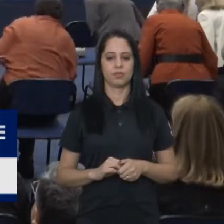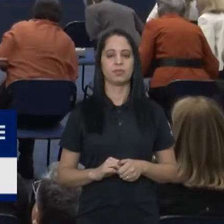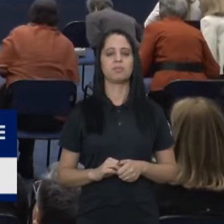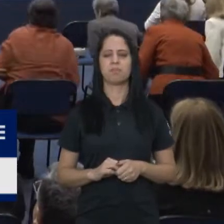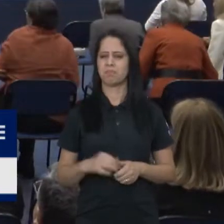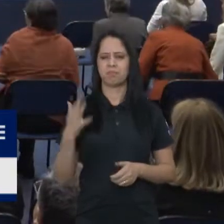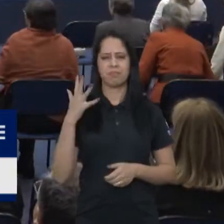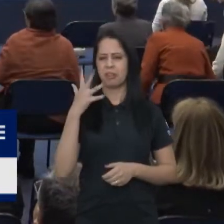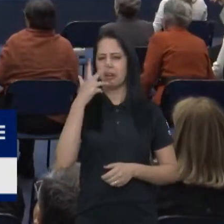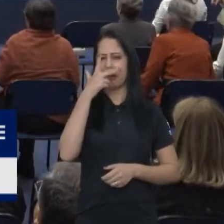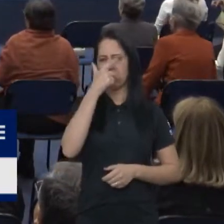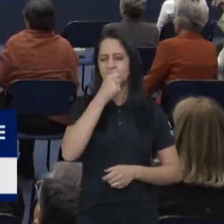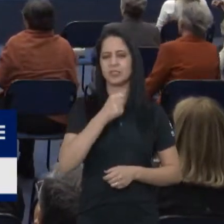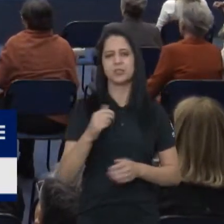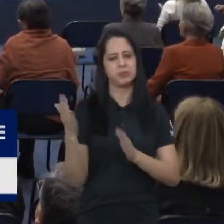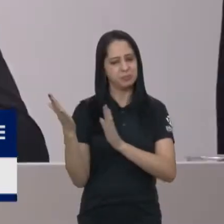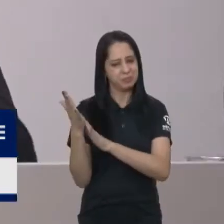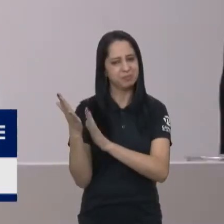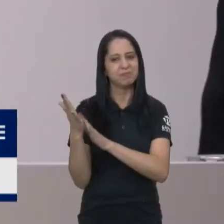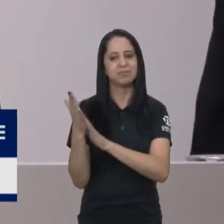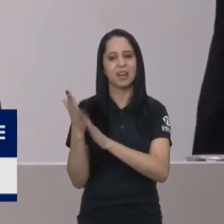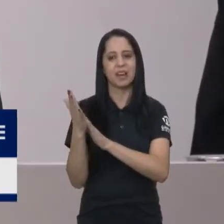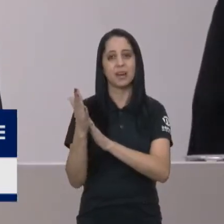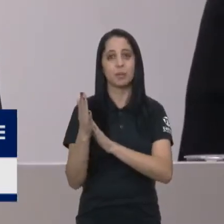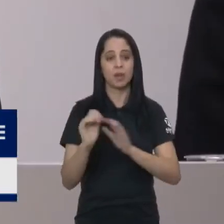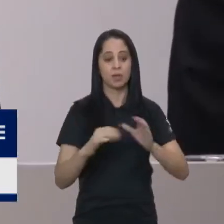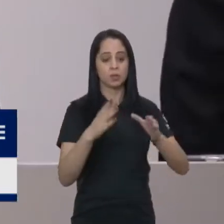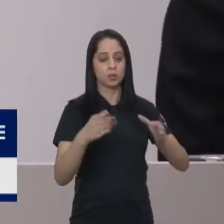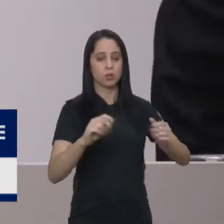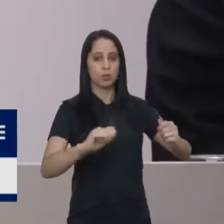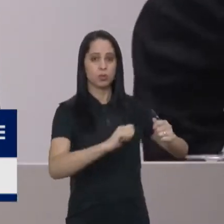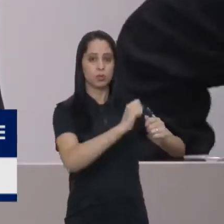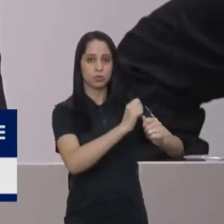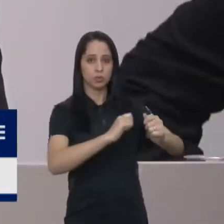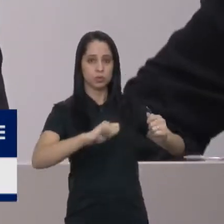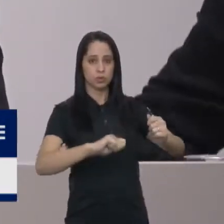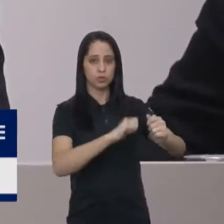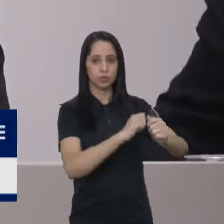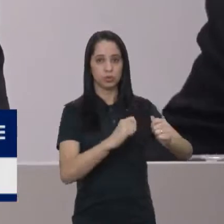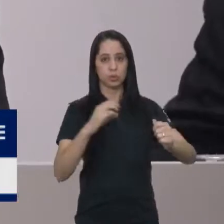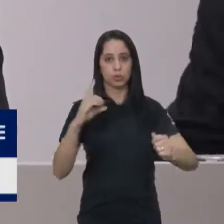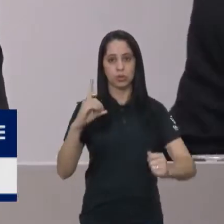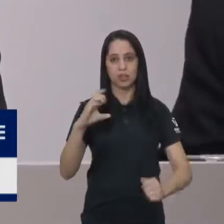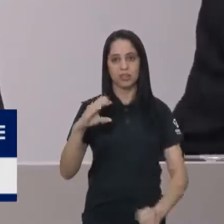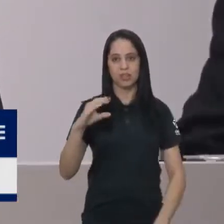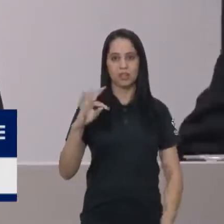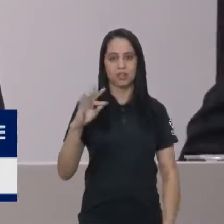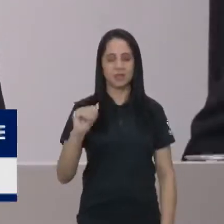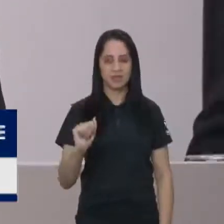Lindo, parabéns à banda sinfônica DCTA,